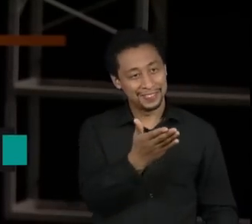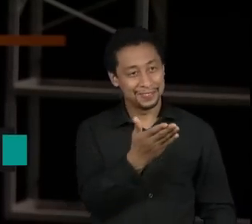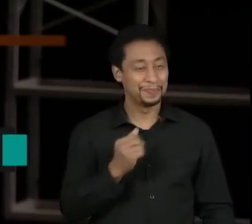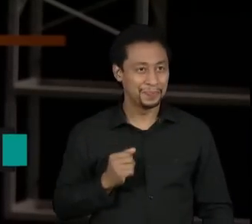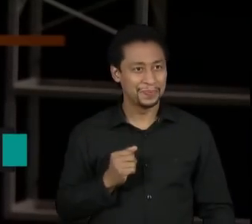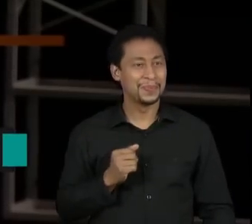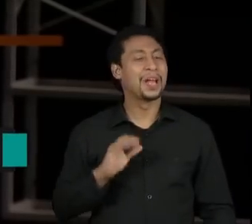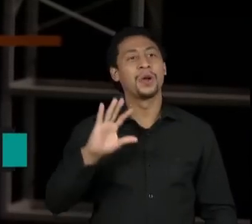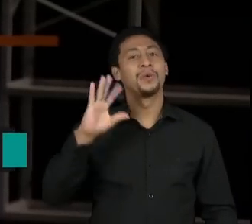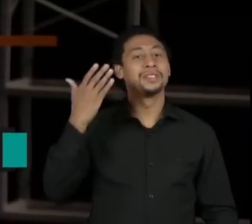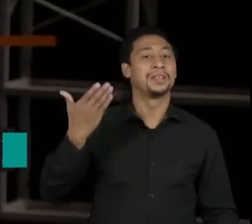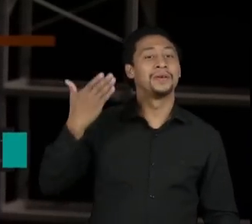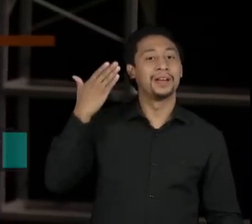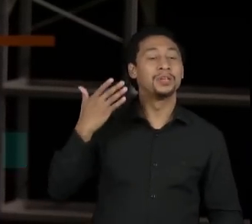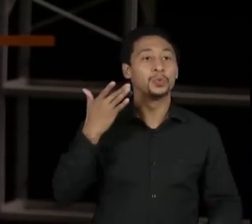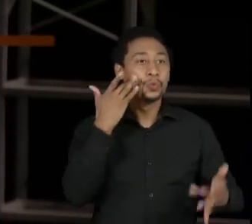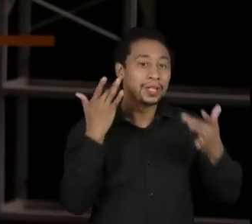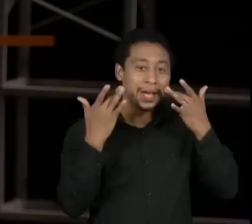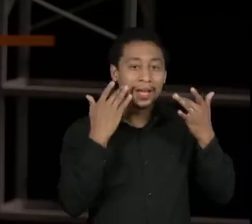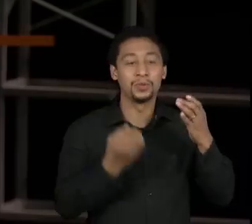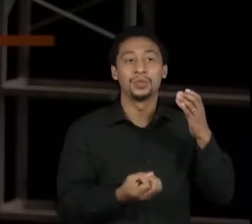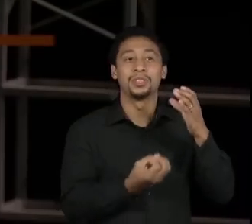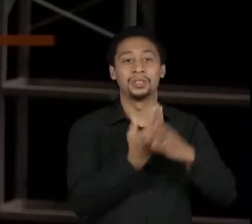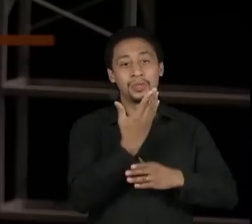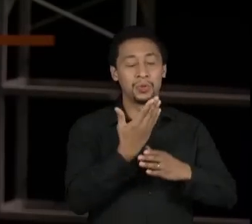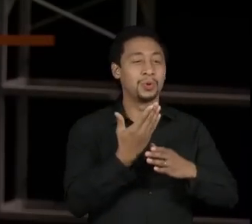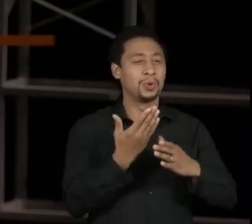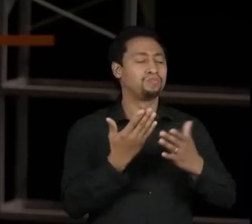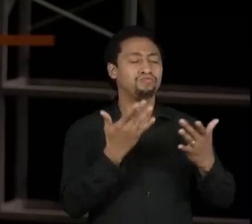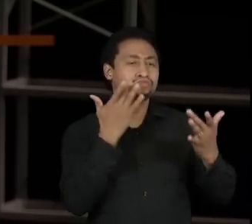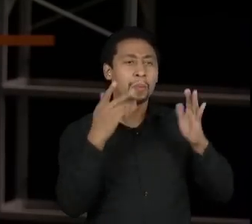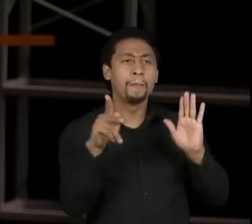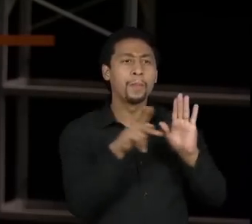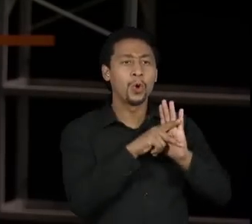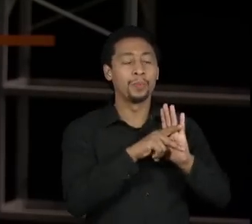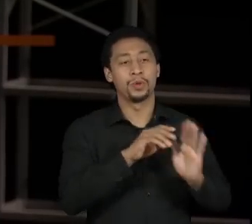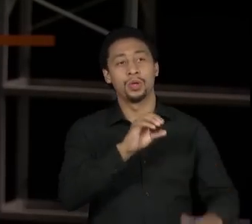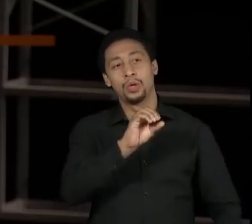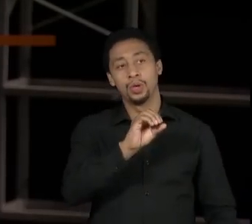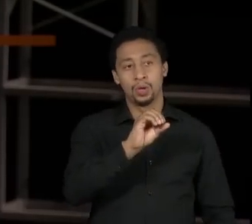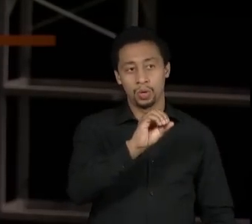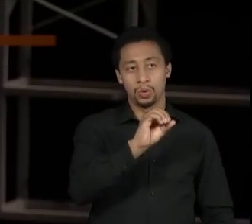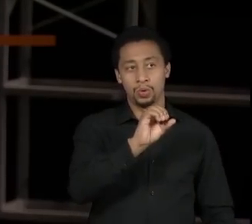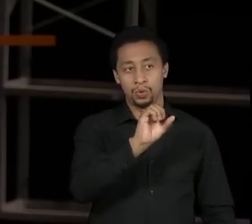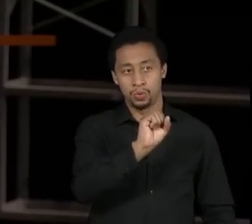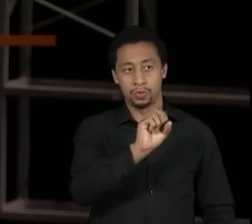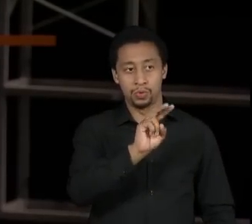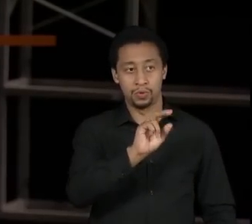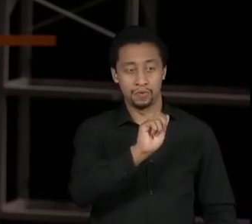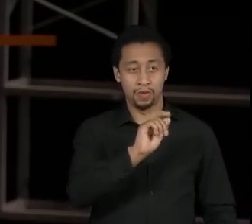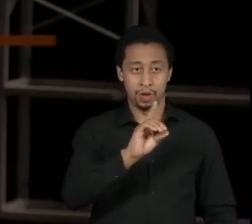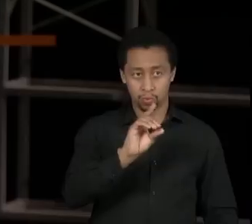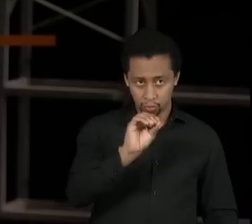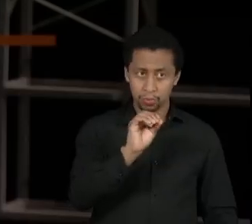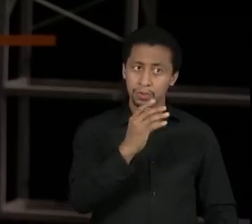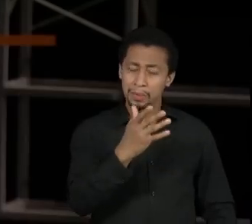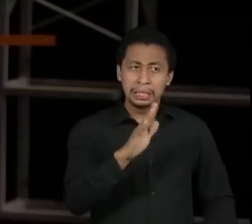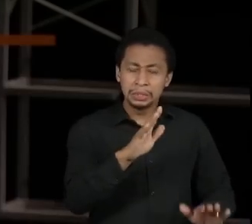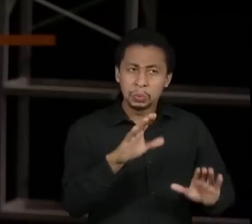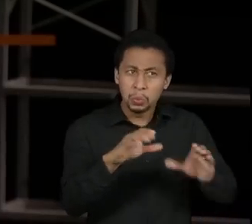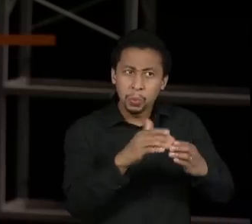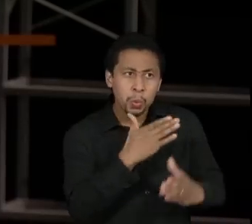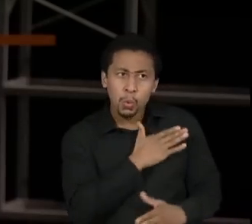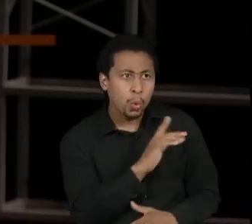monta O Rei da Vela, de Oswald de Andrade. E, a princípio, o Zé Celso não gostou, né, desse texto, mas depois acabou fazendo aquela